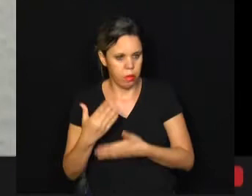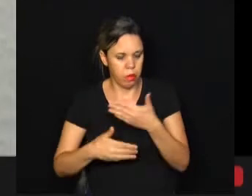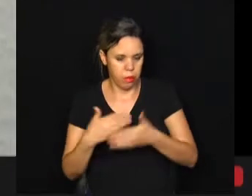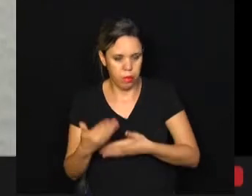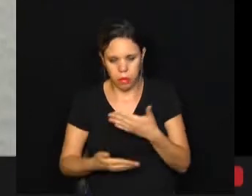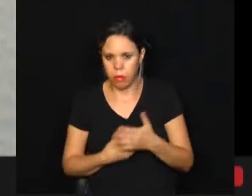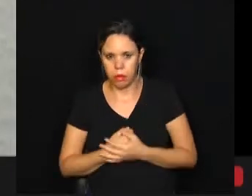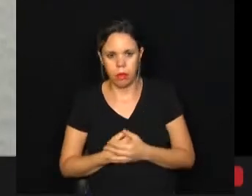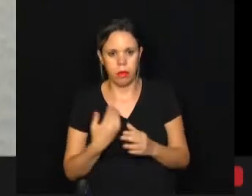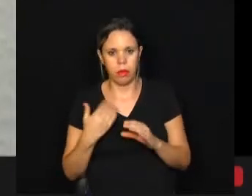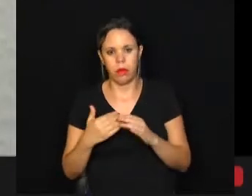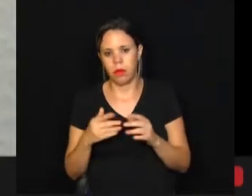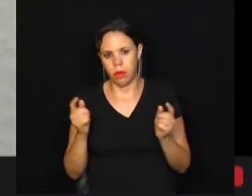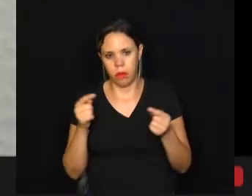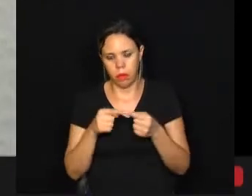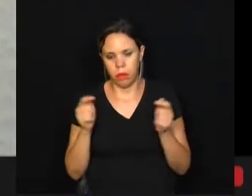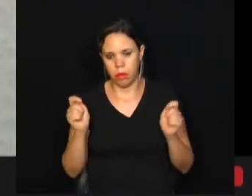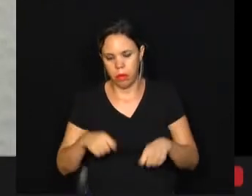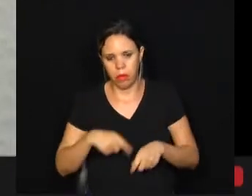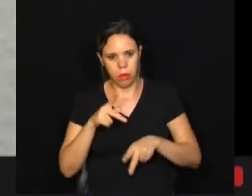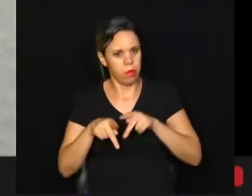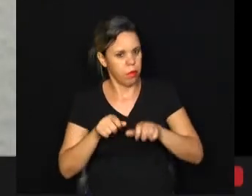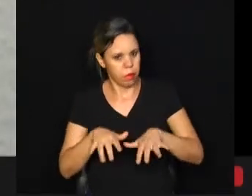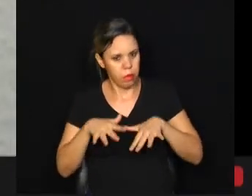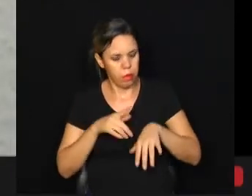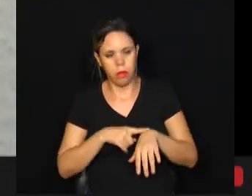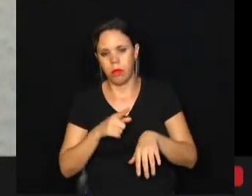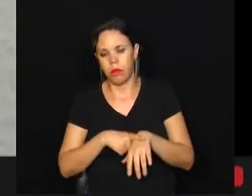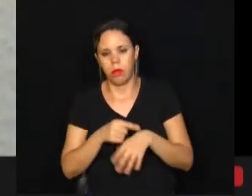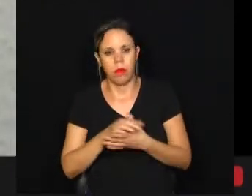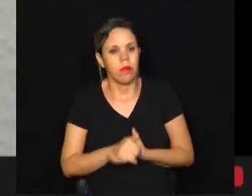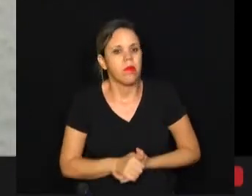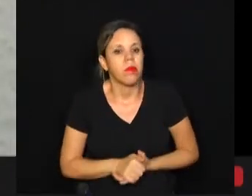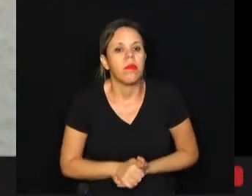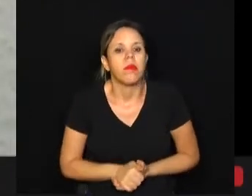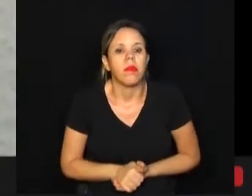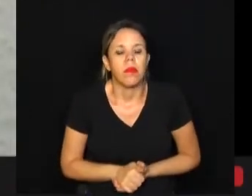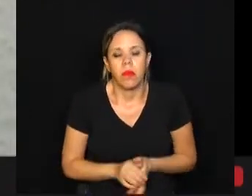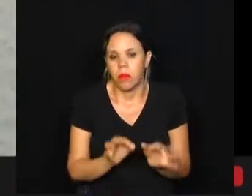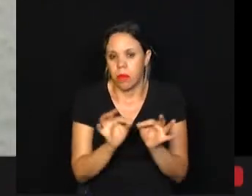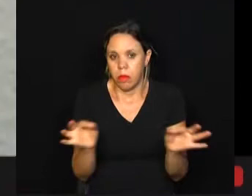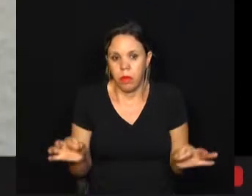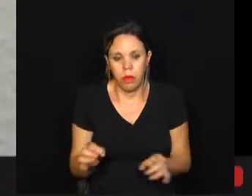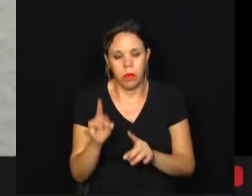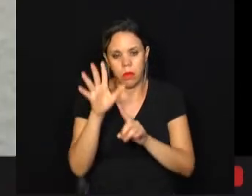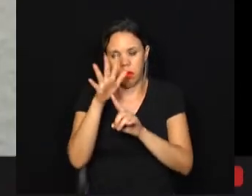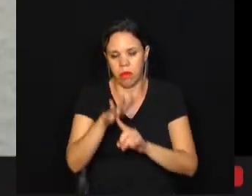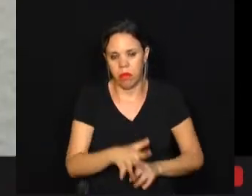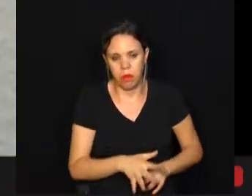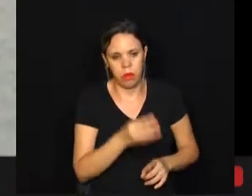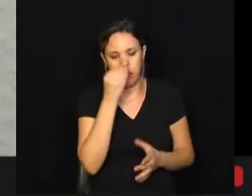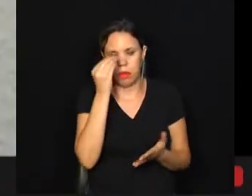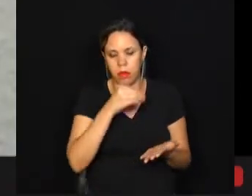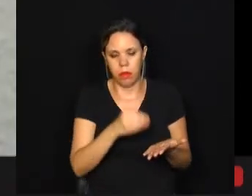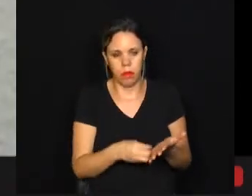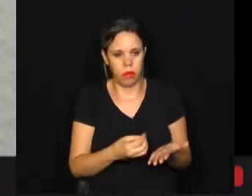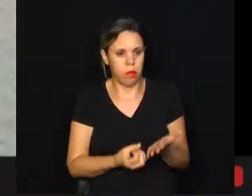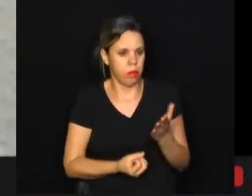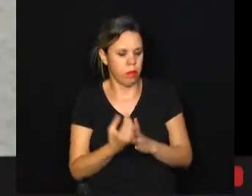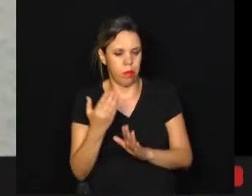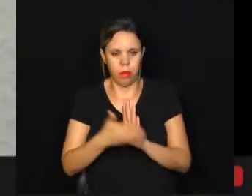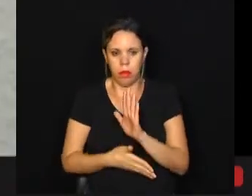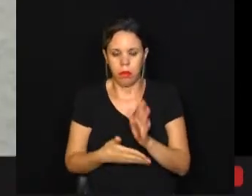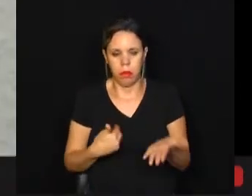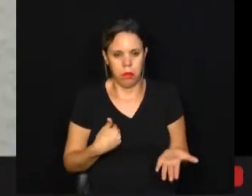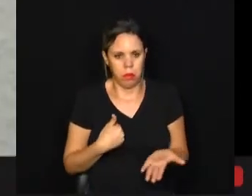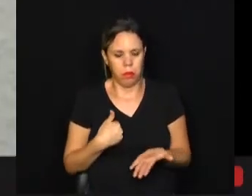são inviáveis para esse público nesse momento, mas simplesmente a repressão, na forma que ela é posta, não vai